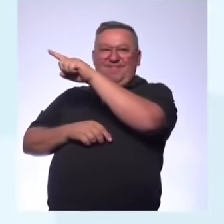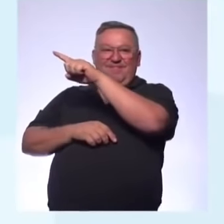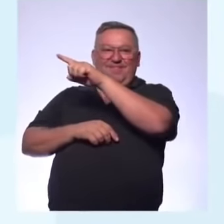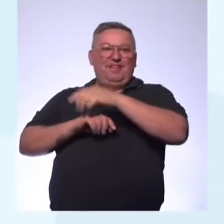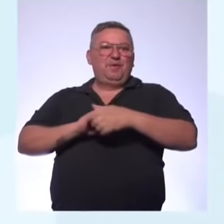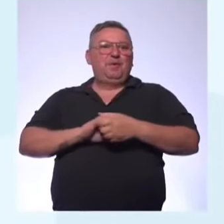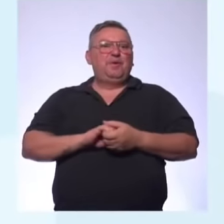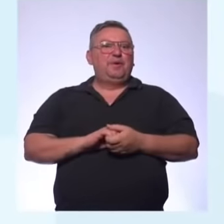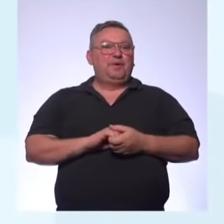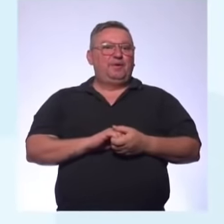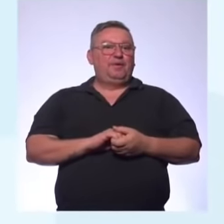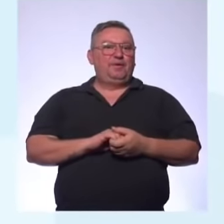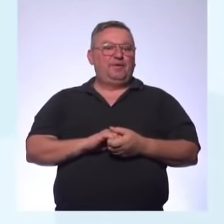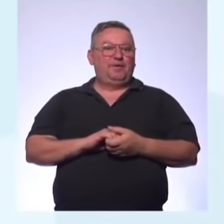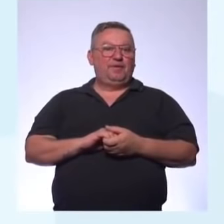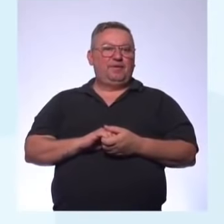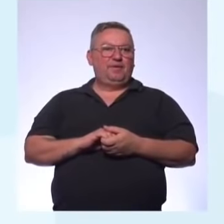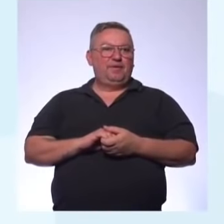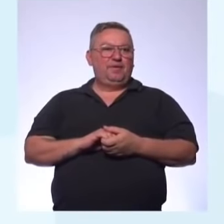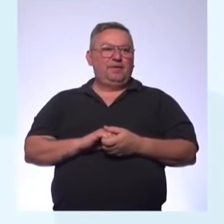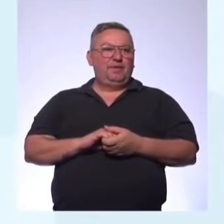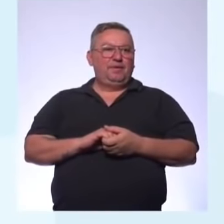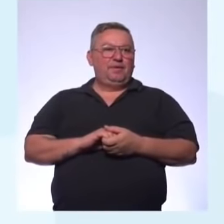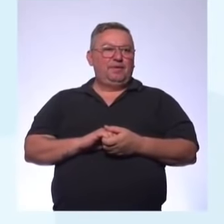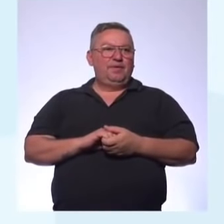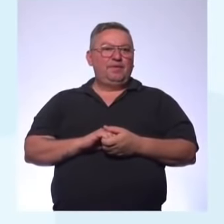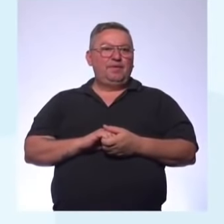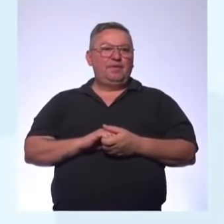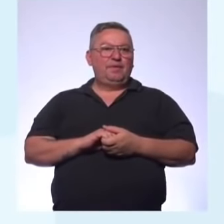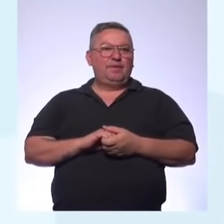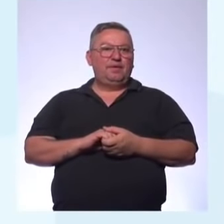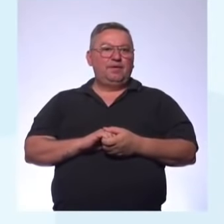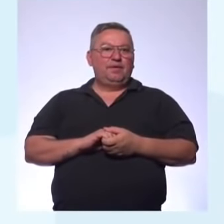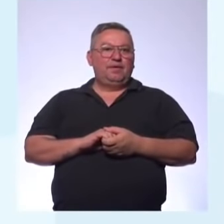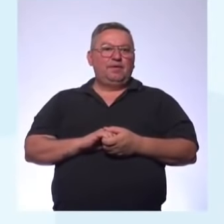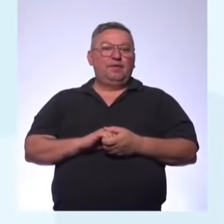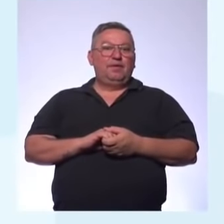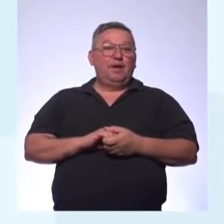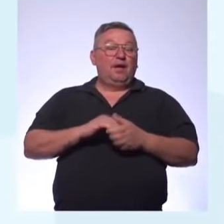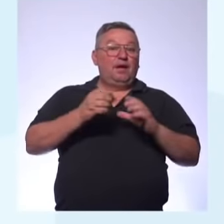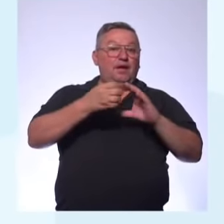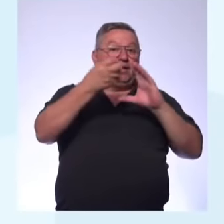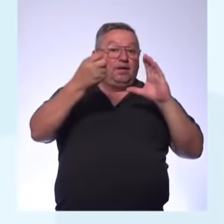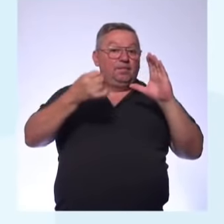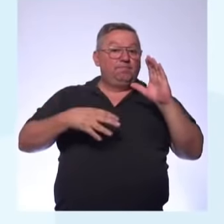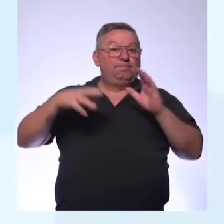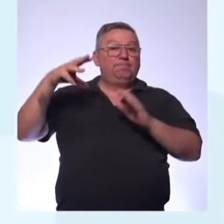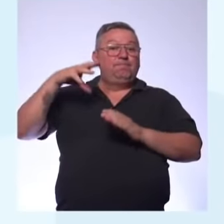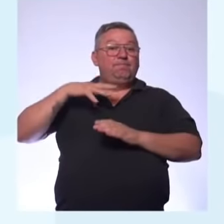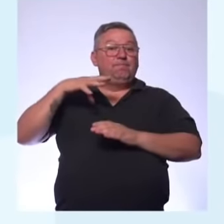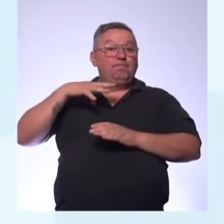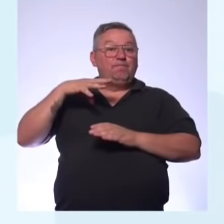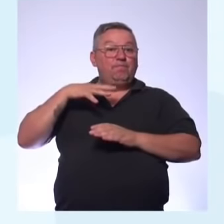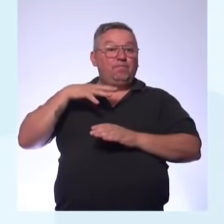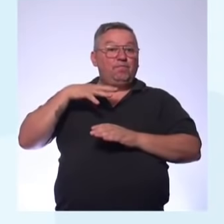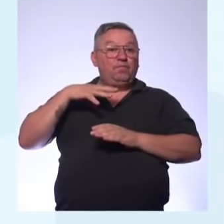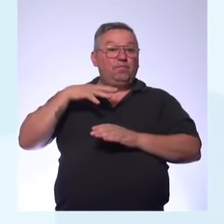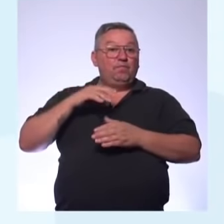personality traits in a Rosa Art House características pessoais